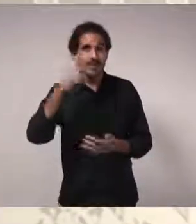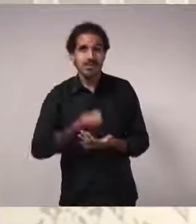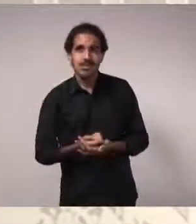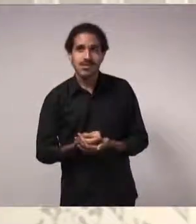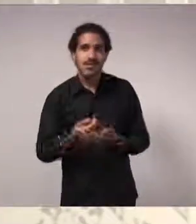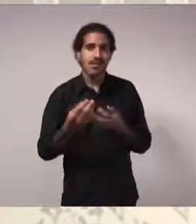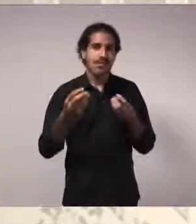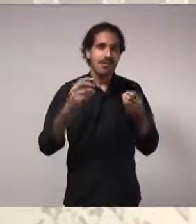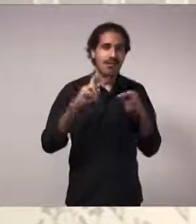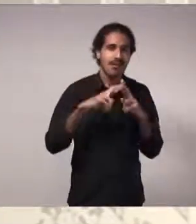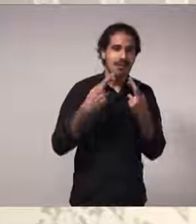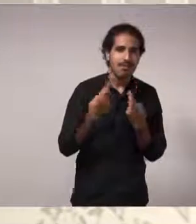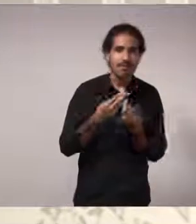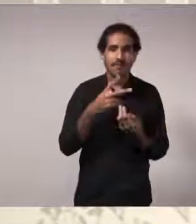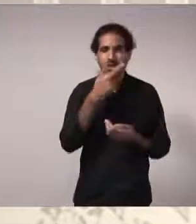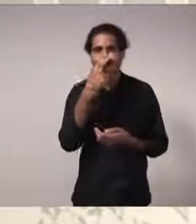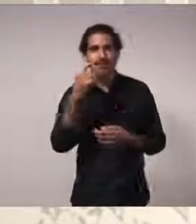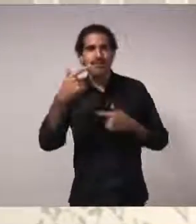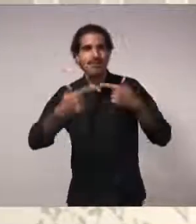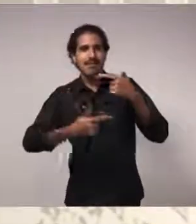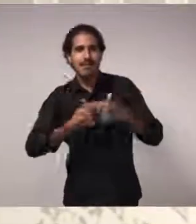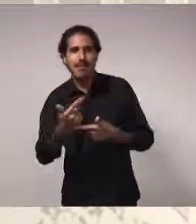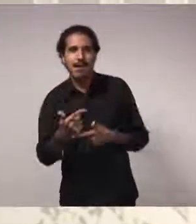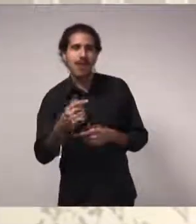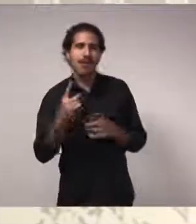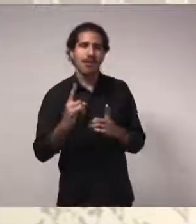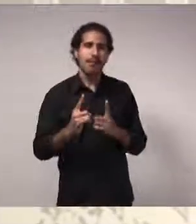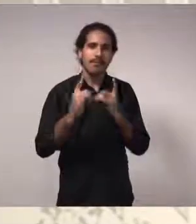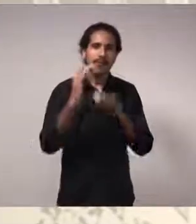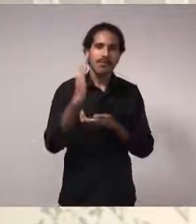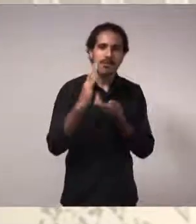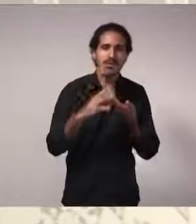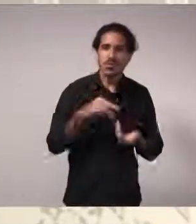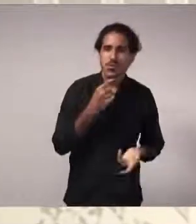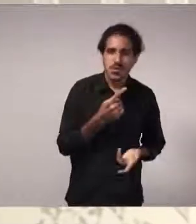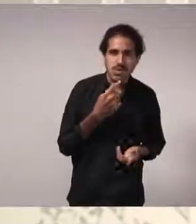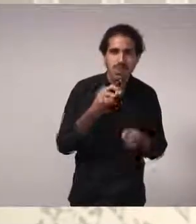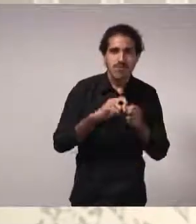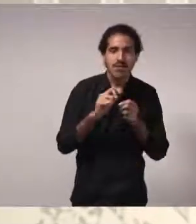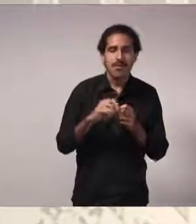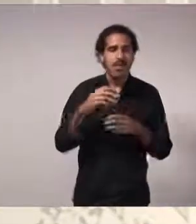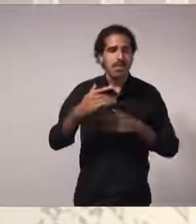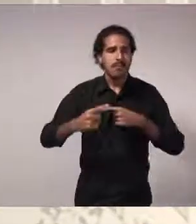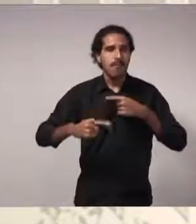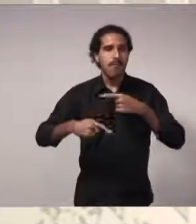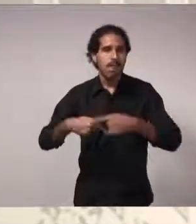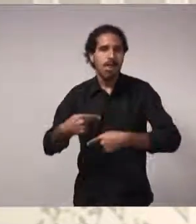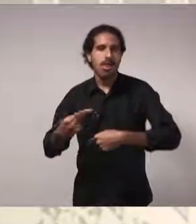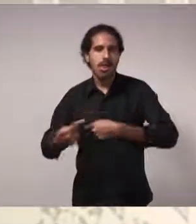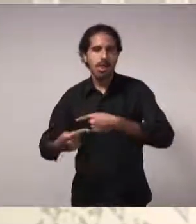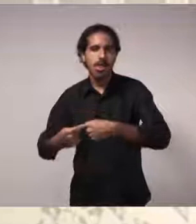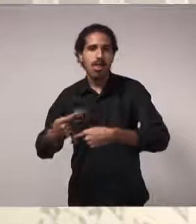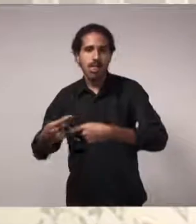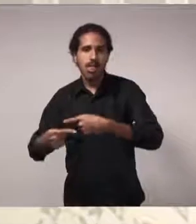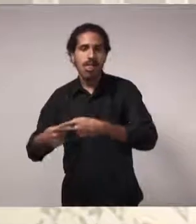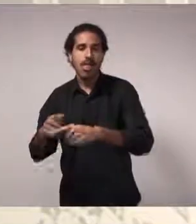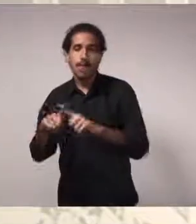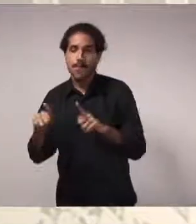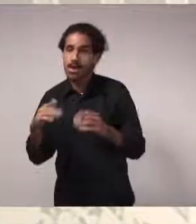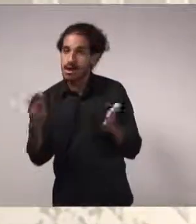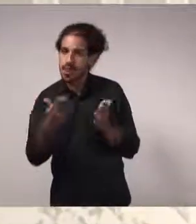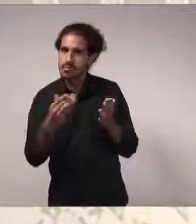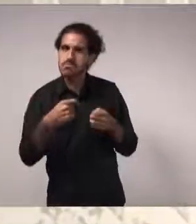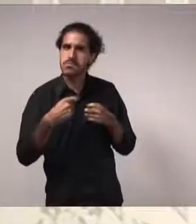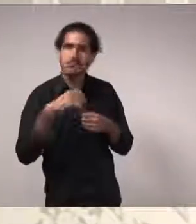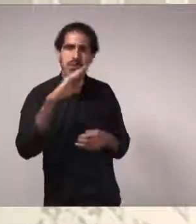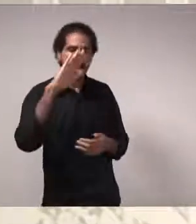vai dar trabalho, o prédio é tombado, não tem como fazer, a gente vai adiando essas soluções, né? Mas a gente tem realmente que passar a